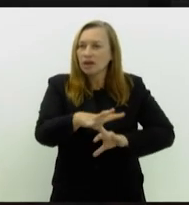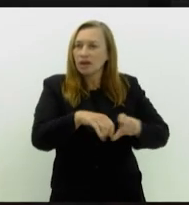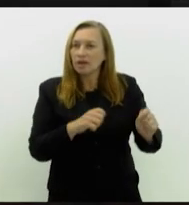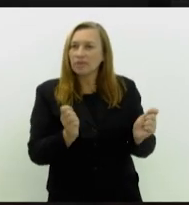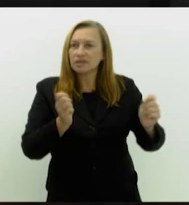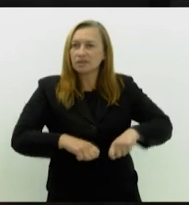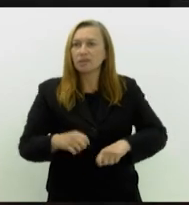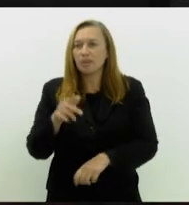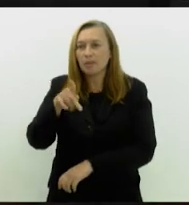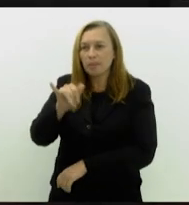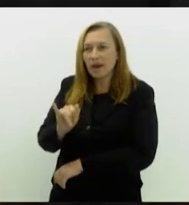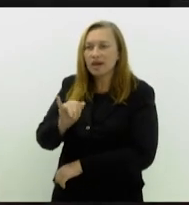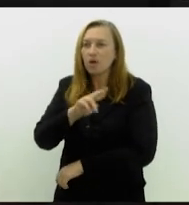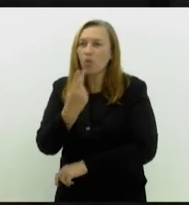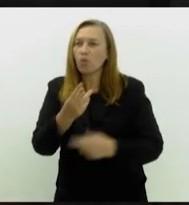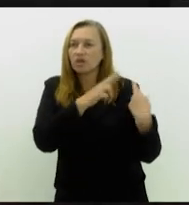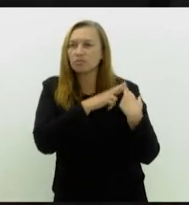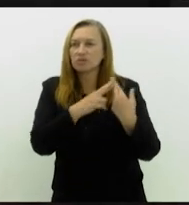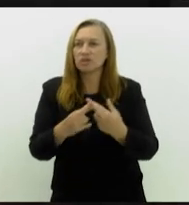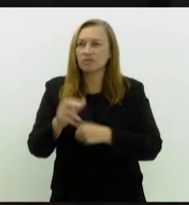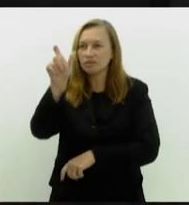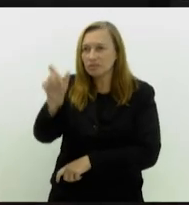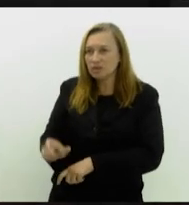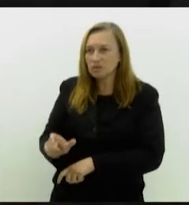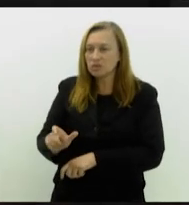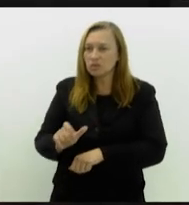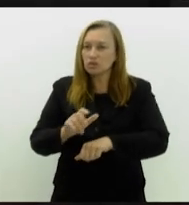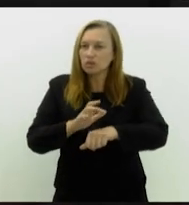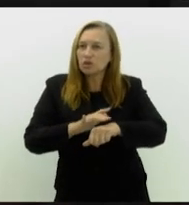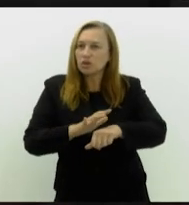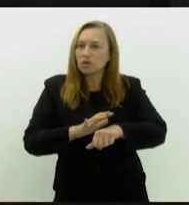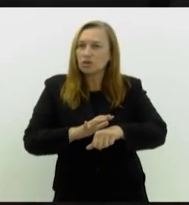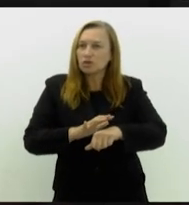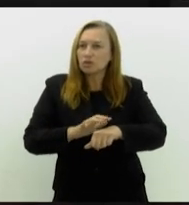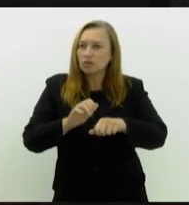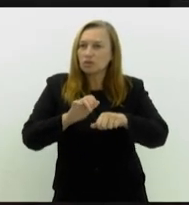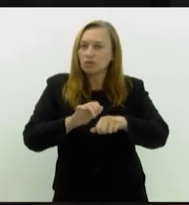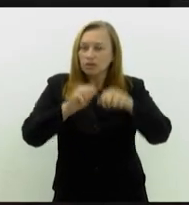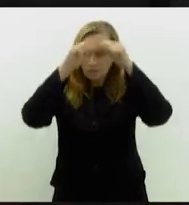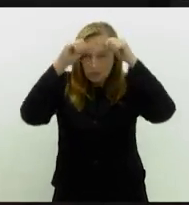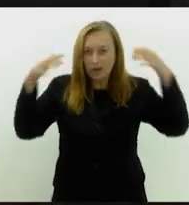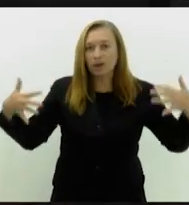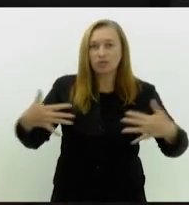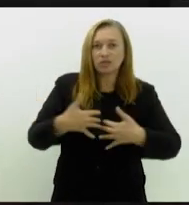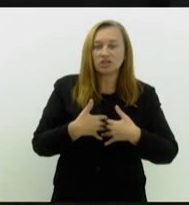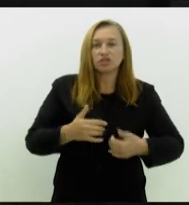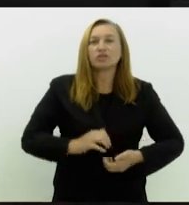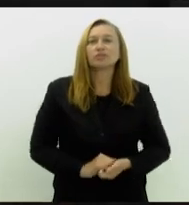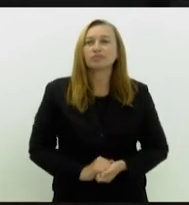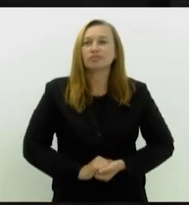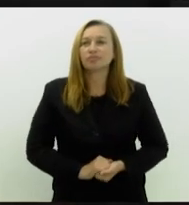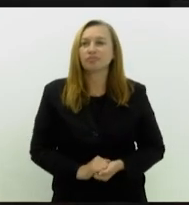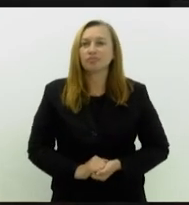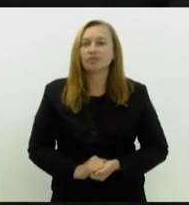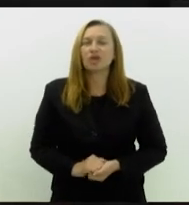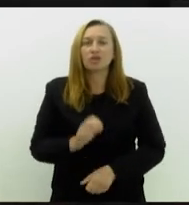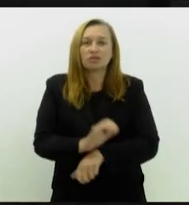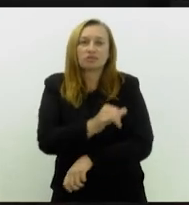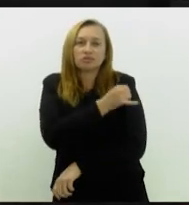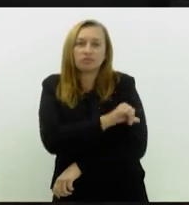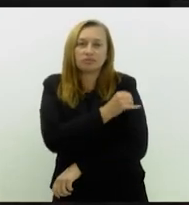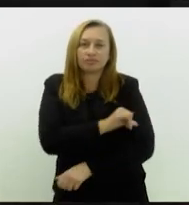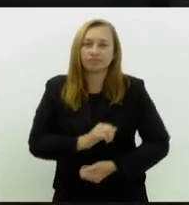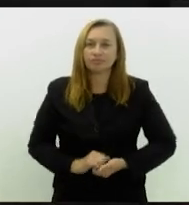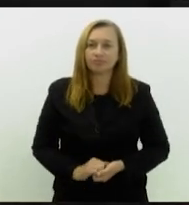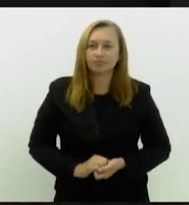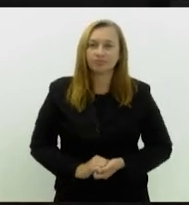pais ou responsáveis de Pessoas diagnosticadas com Transtorno do espectro autista no âmbito do Estado do Rio de